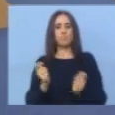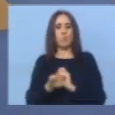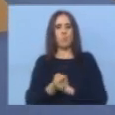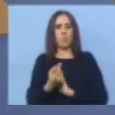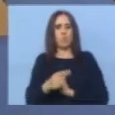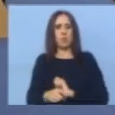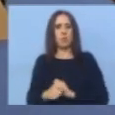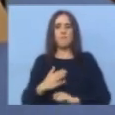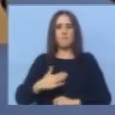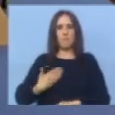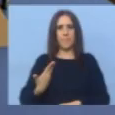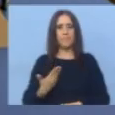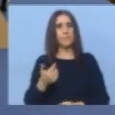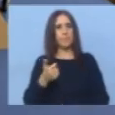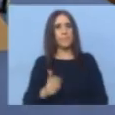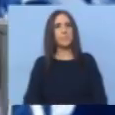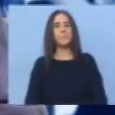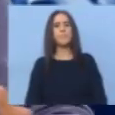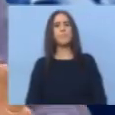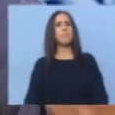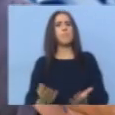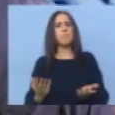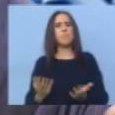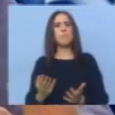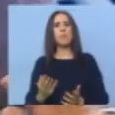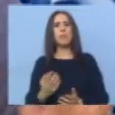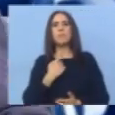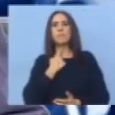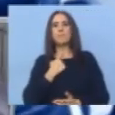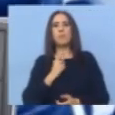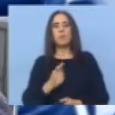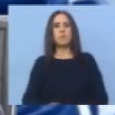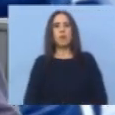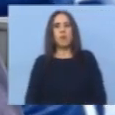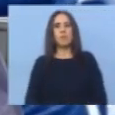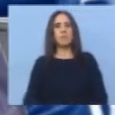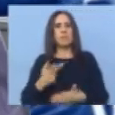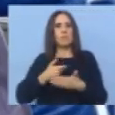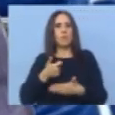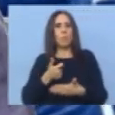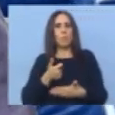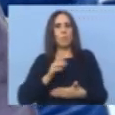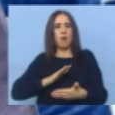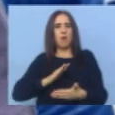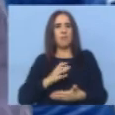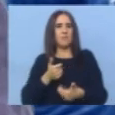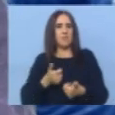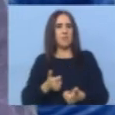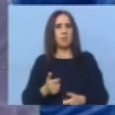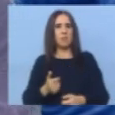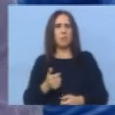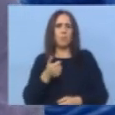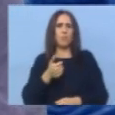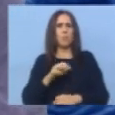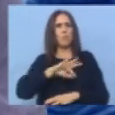transfiguração, esta transformação. Agora bem, qual pode ser a tentação? Isto aqui é tão bom, fiquemos por aqui. Estamos aqui no